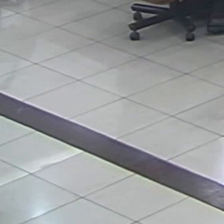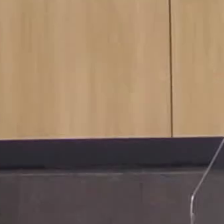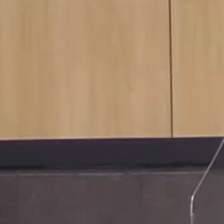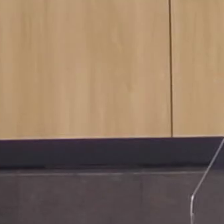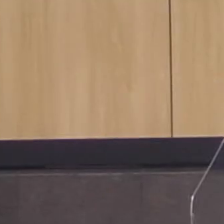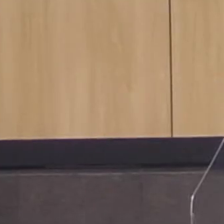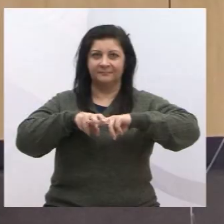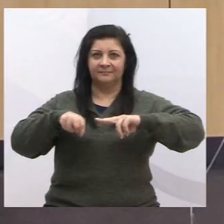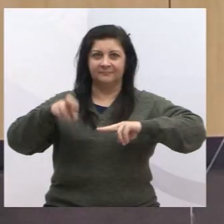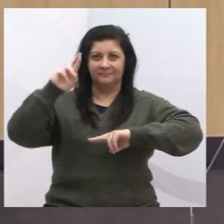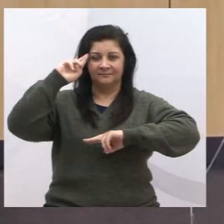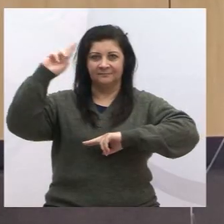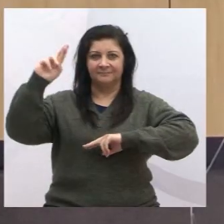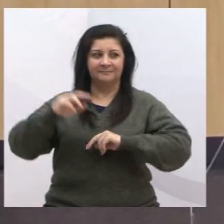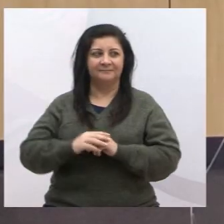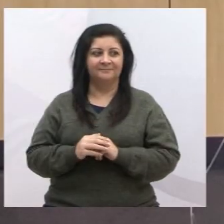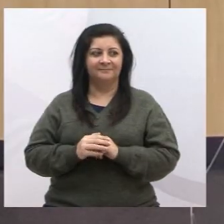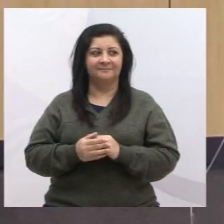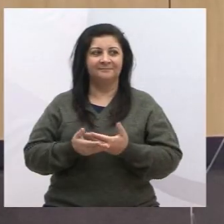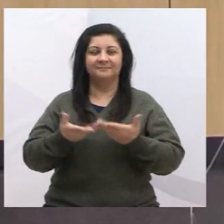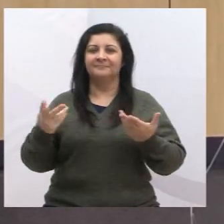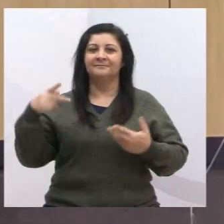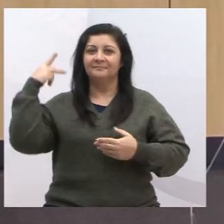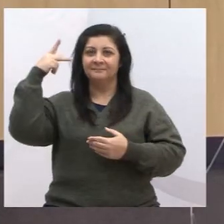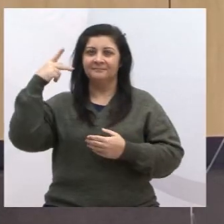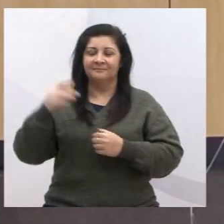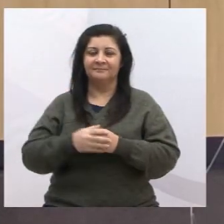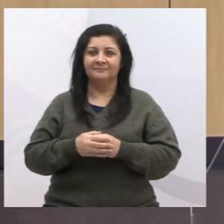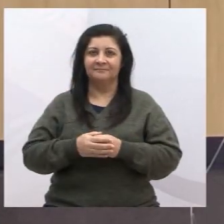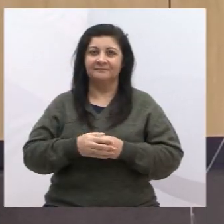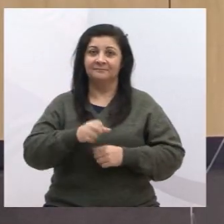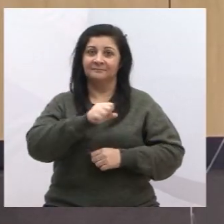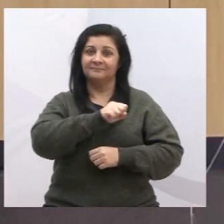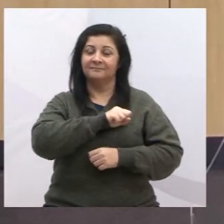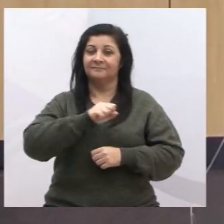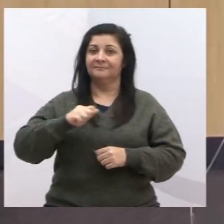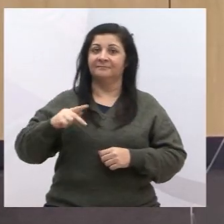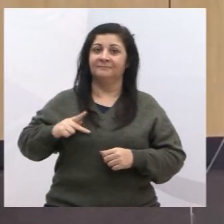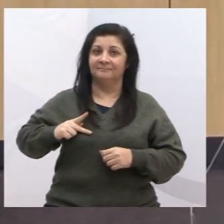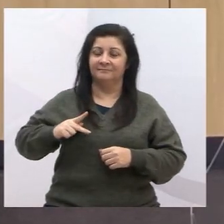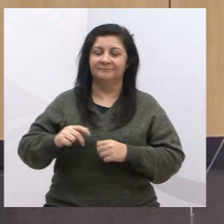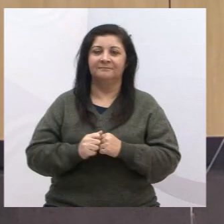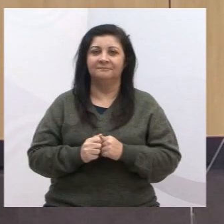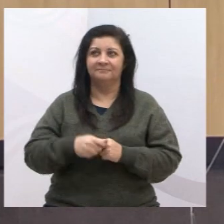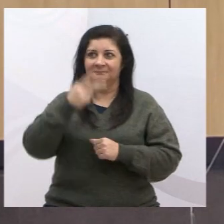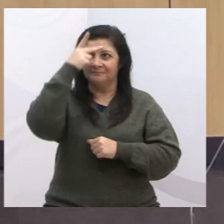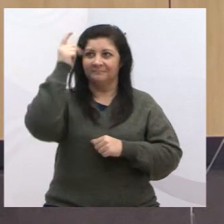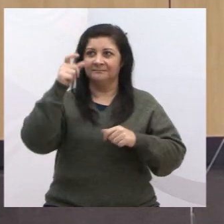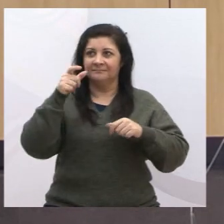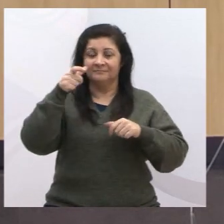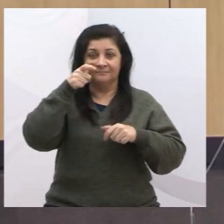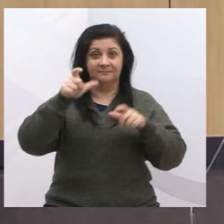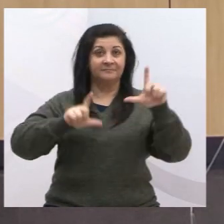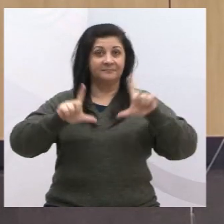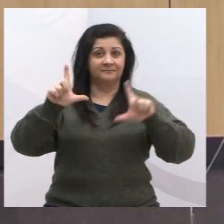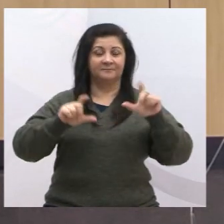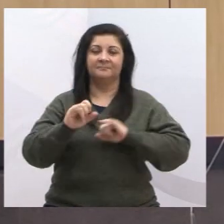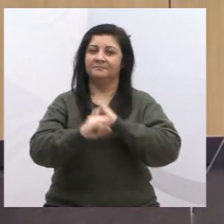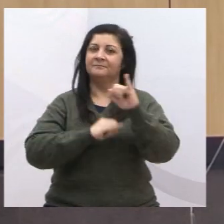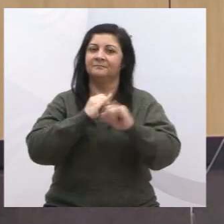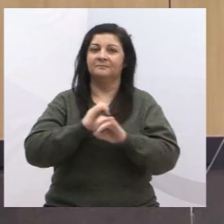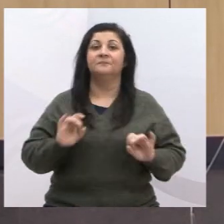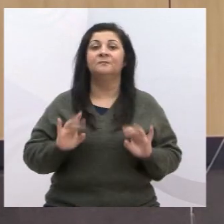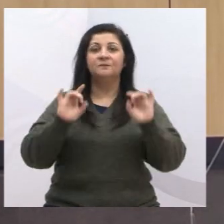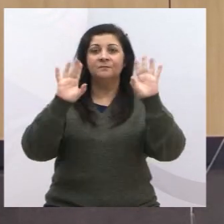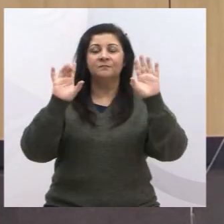Senhores membros da mesa, senhores vereadores, senhores servidores, público presente, senhores telespectadores, senhores internautas, em